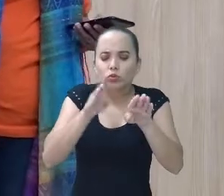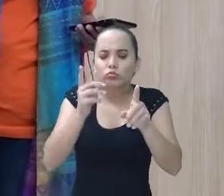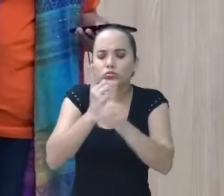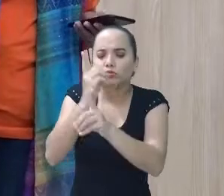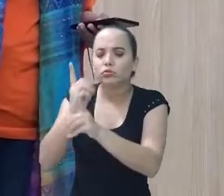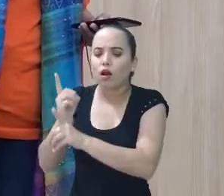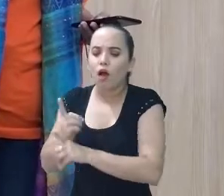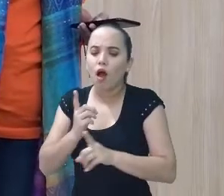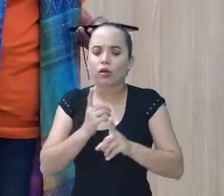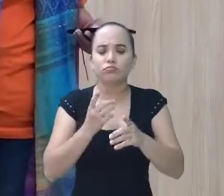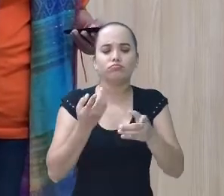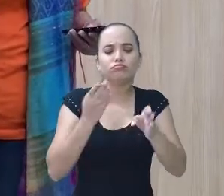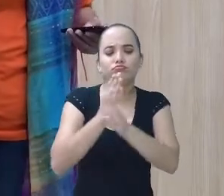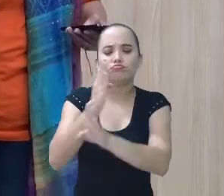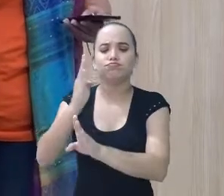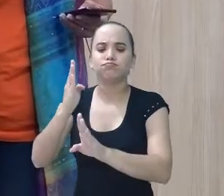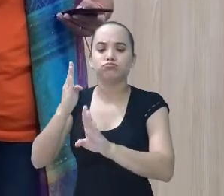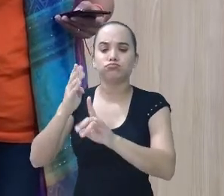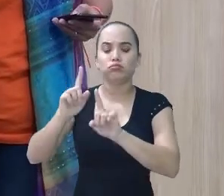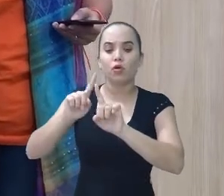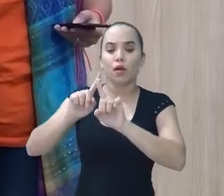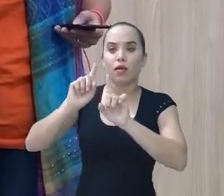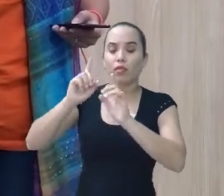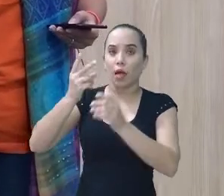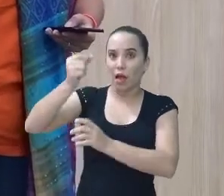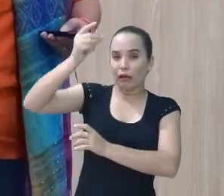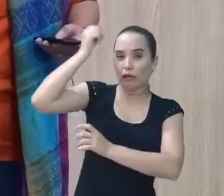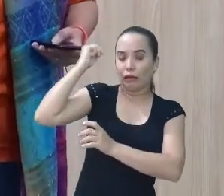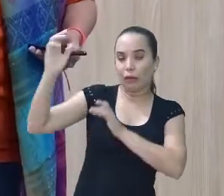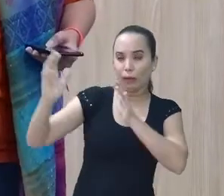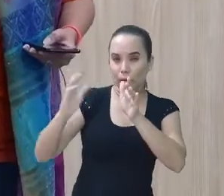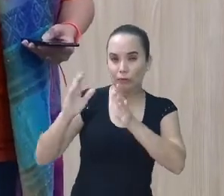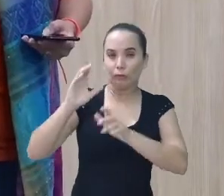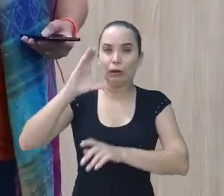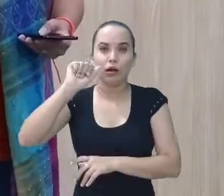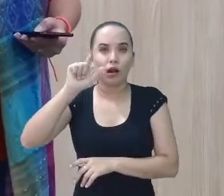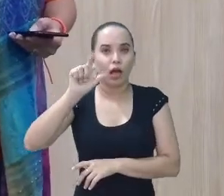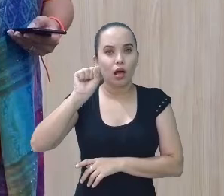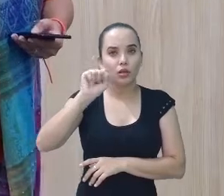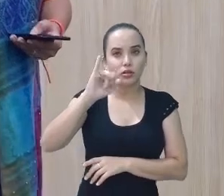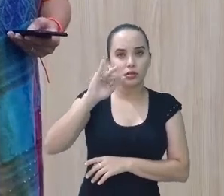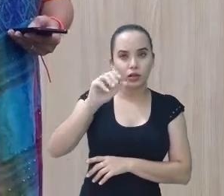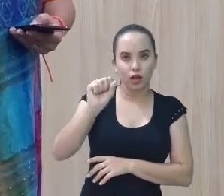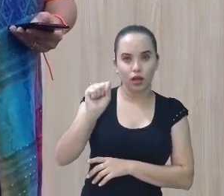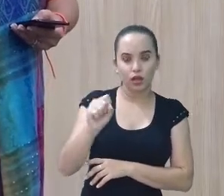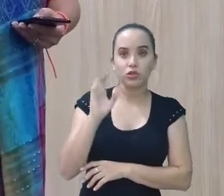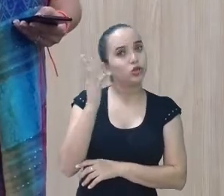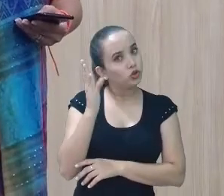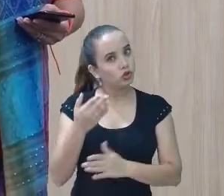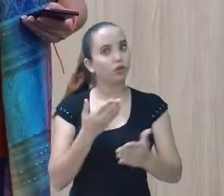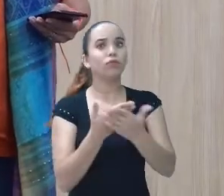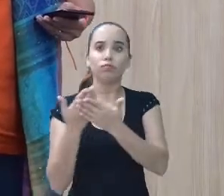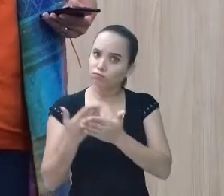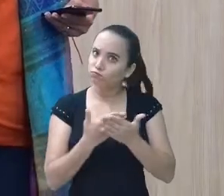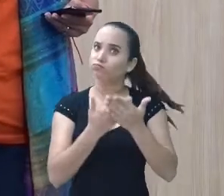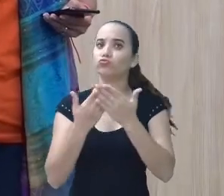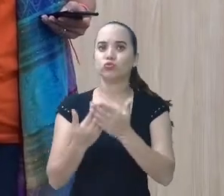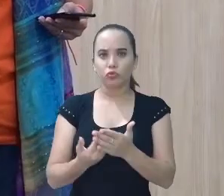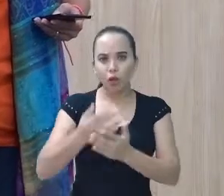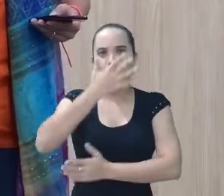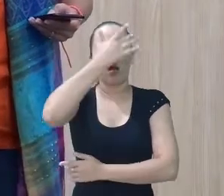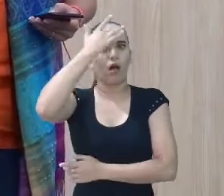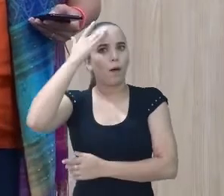Antiguidade Clássica, né? Greco-romana, que foram encontradas e estudadas, né?